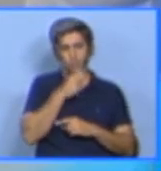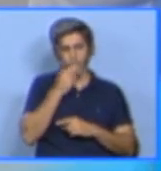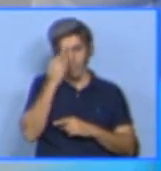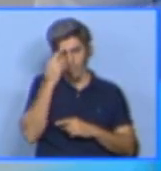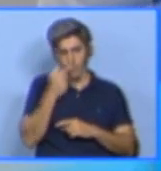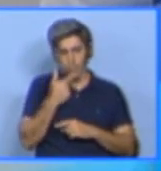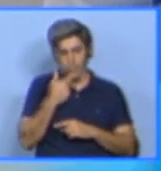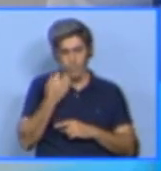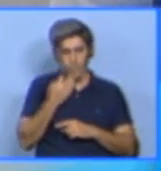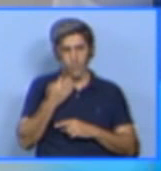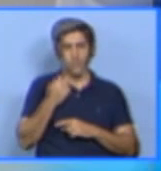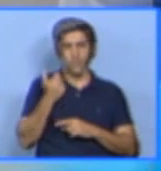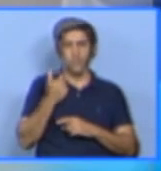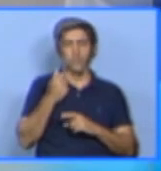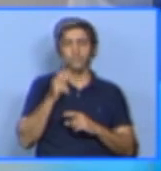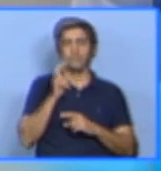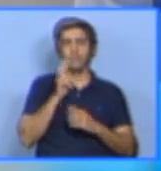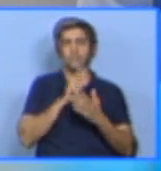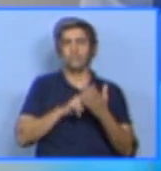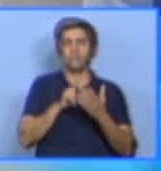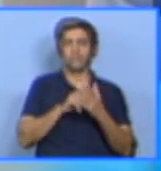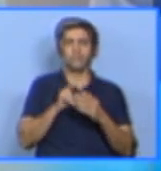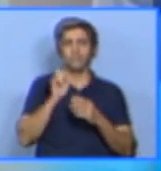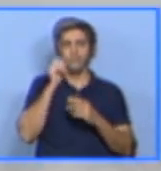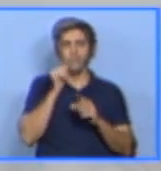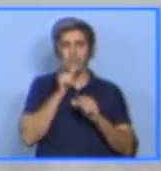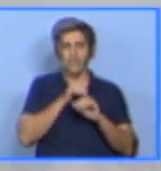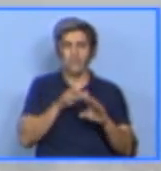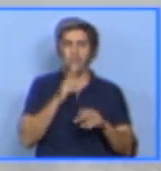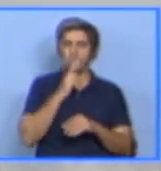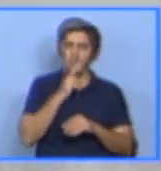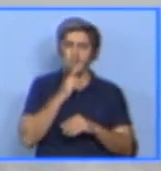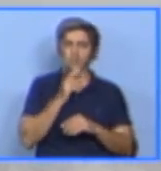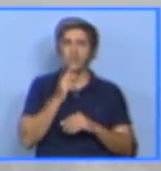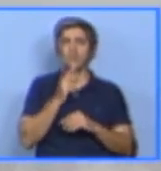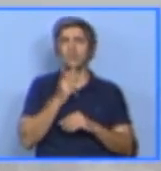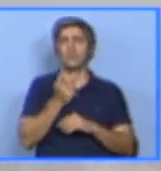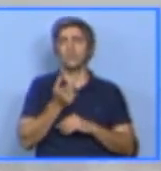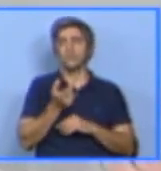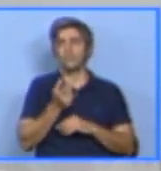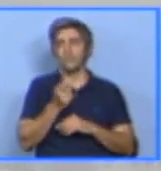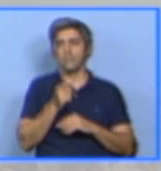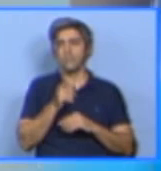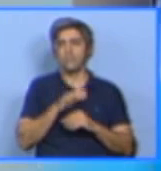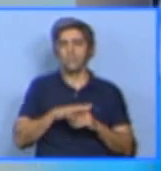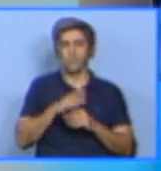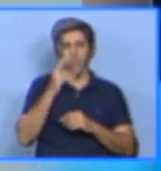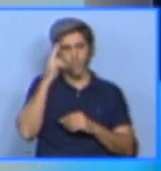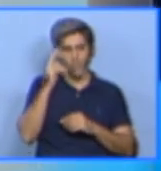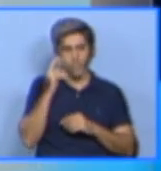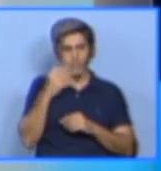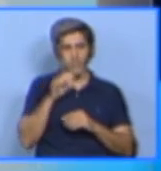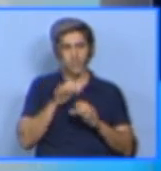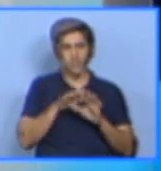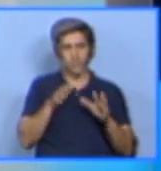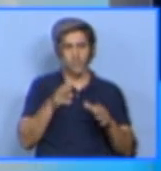leitura dos efeitos, podemos dizer assim, da mensagem de Fátima no âmbito da Rússia, que é mais vasto